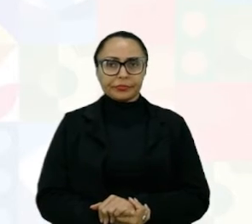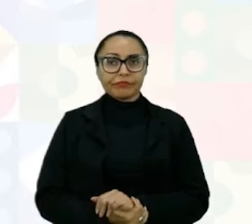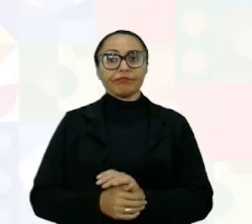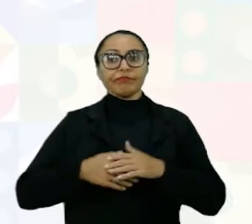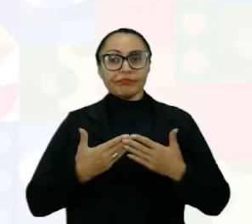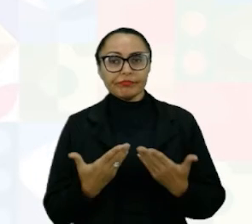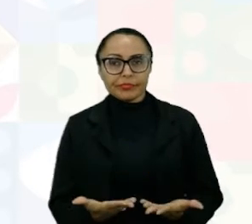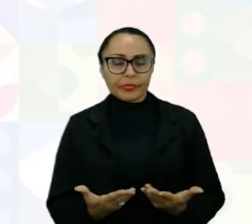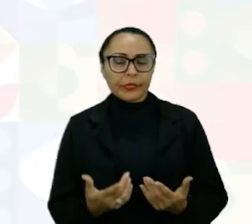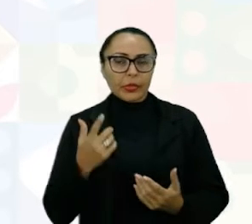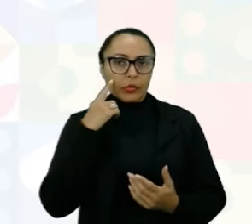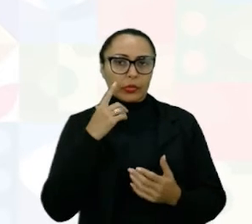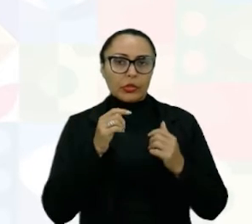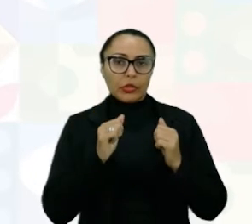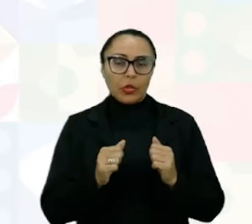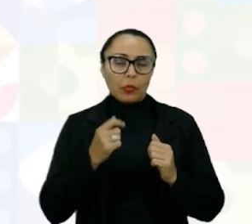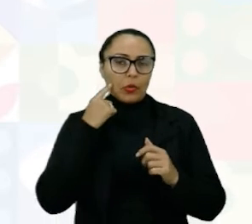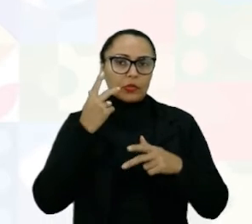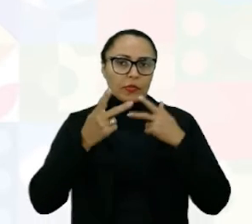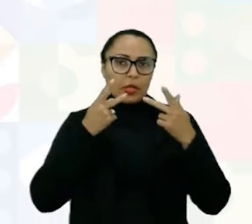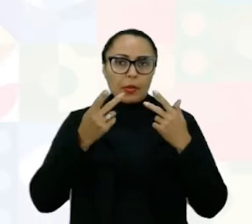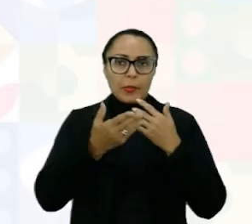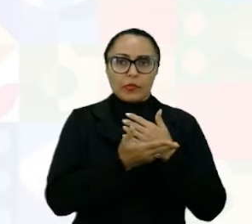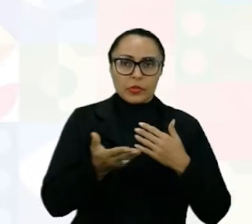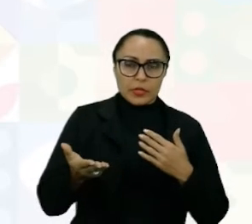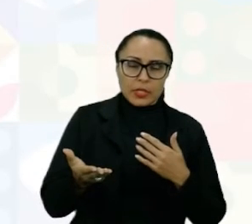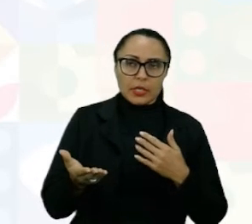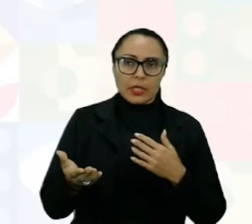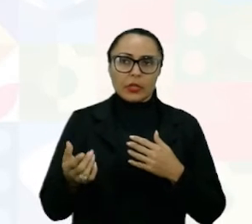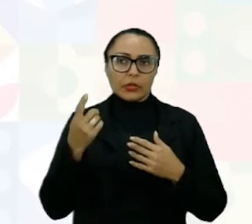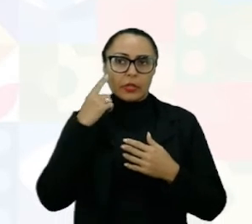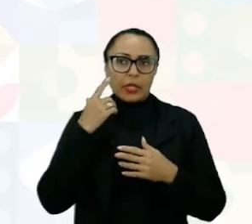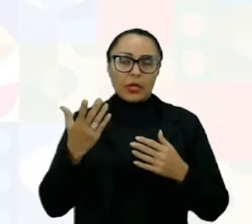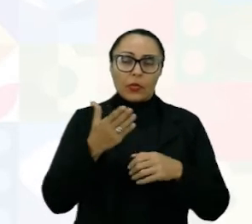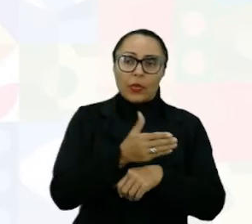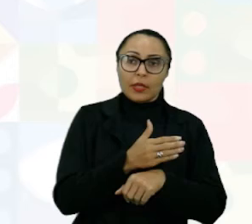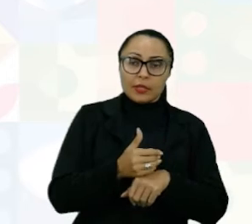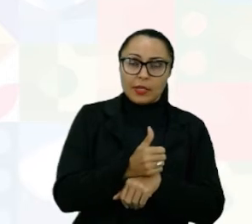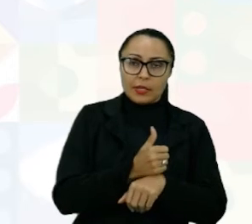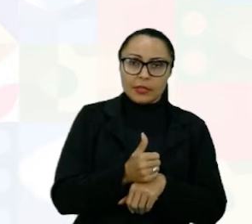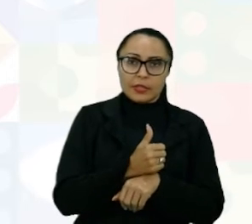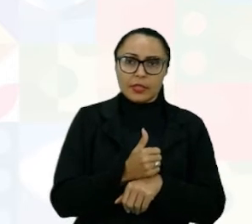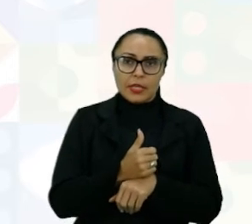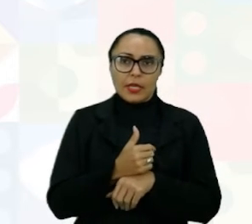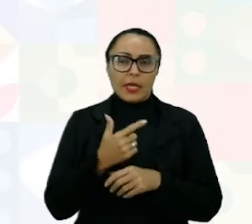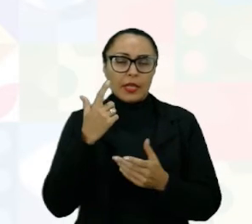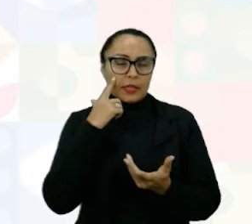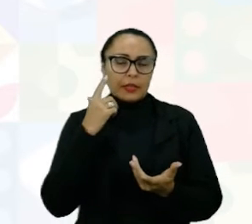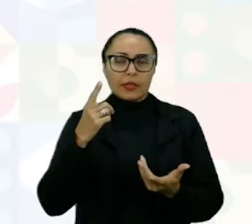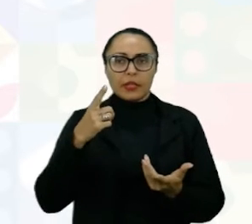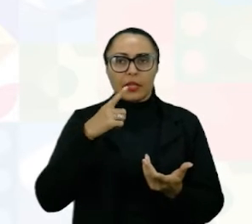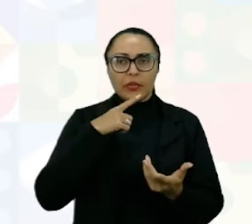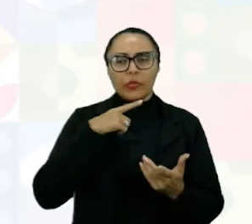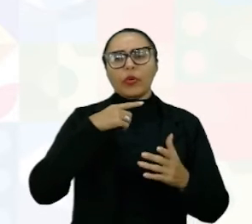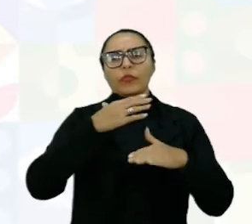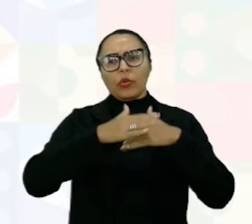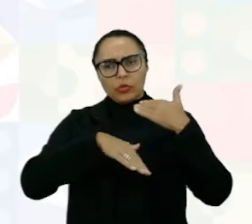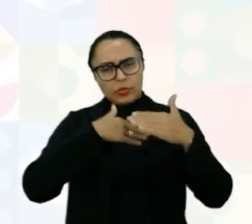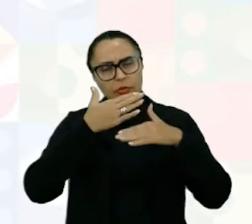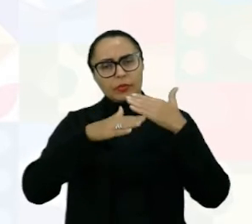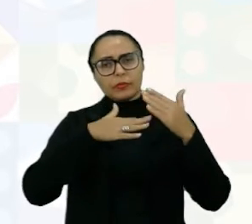então, o que eu posso falar para você é que a qualidade, ela teve uma